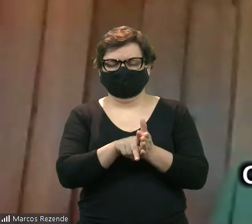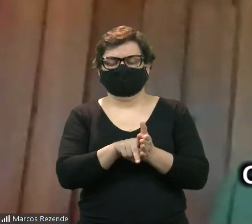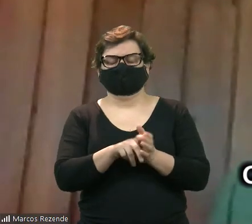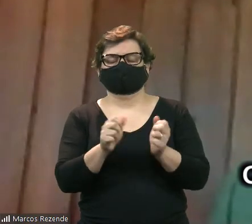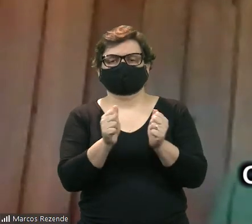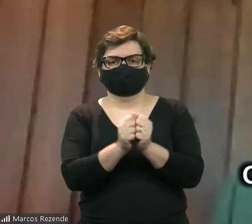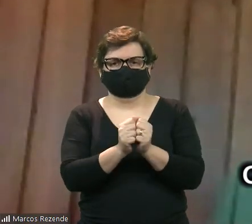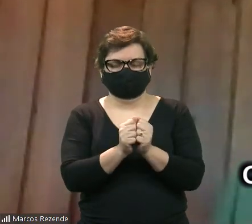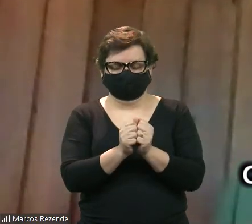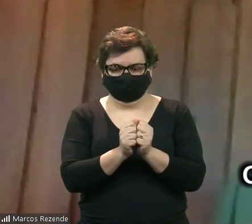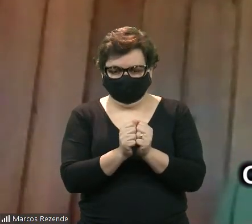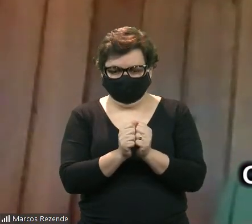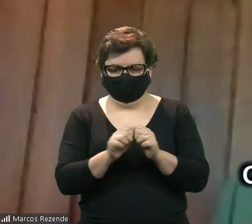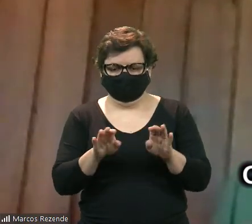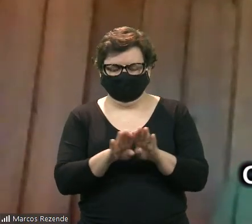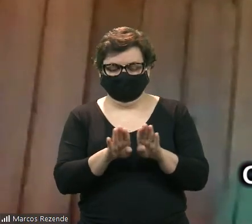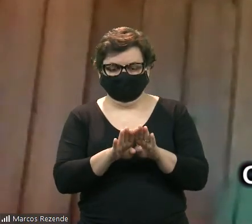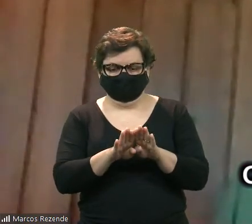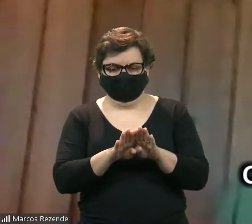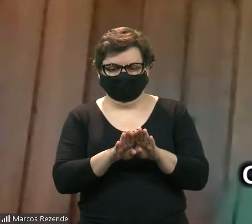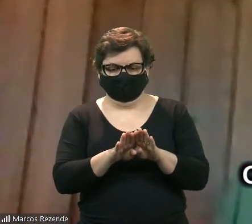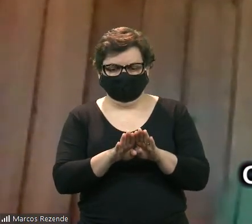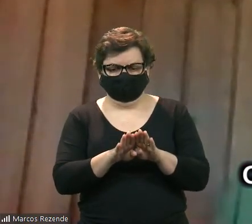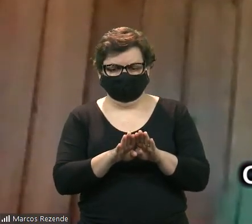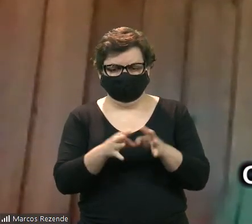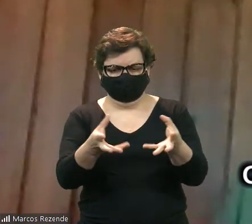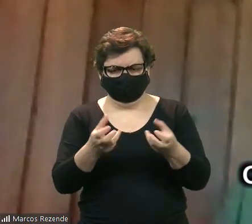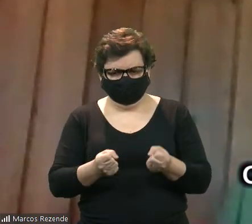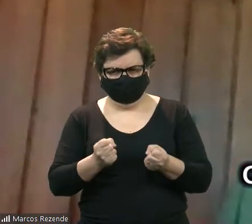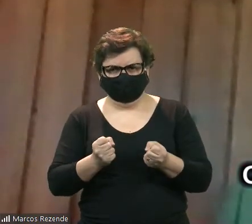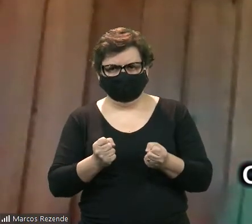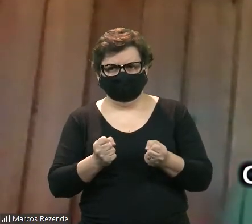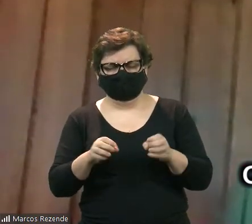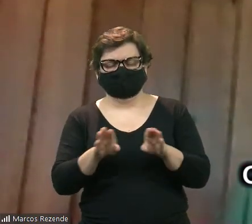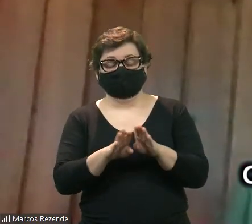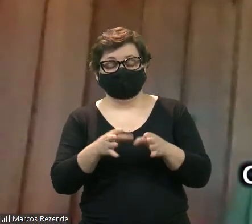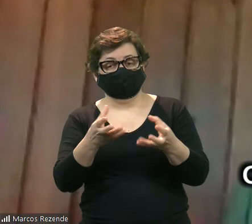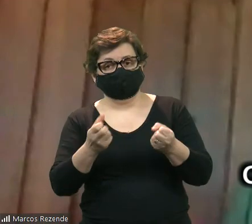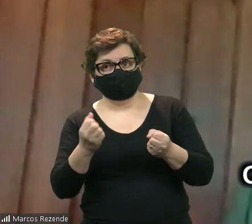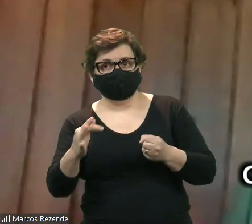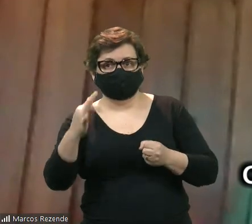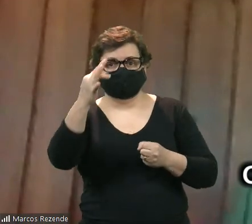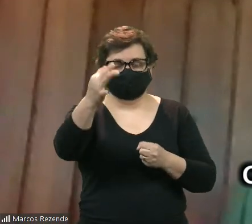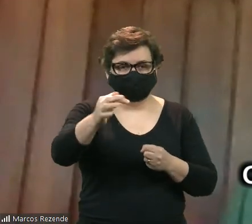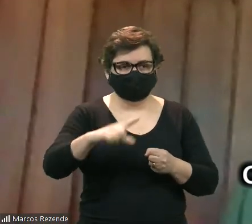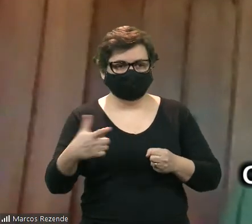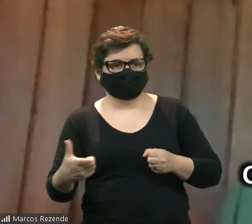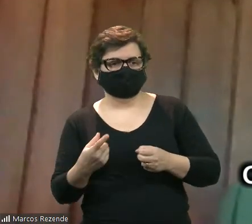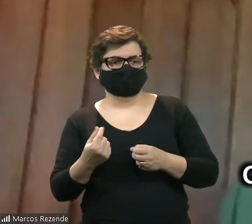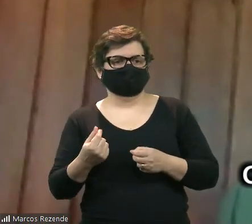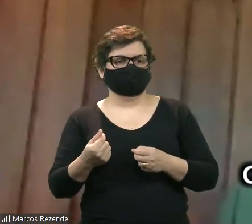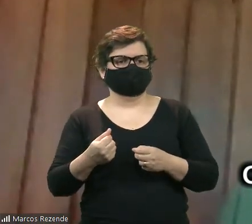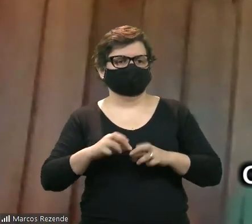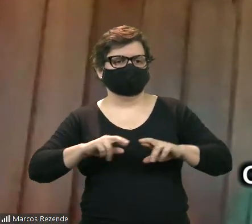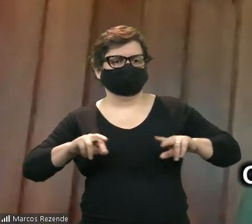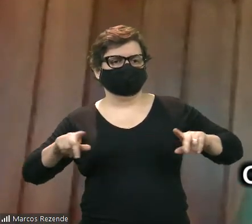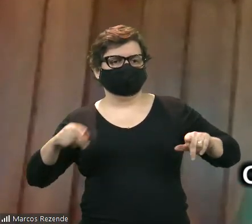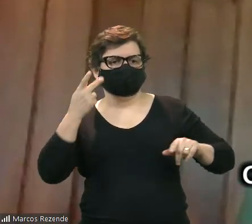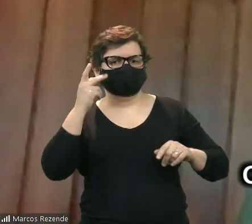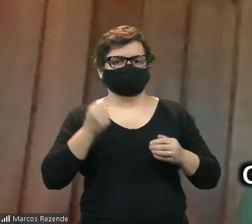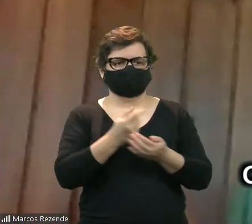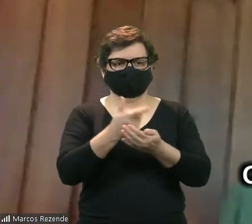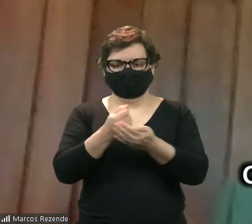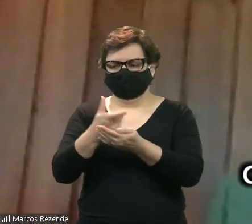aliado ao fato de ter recebido e certamente ainda receberá outros recursos de origem diversas para aquisição de